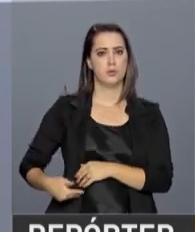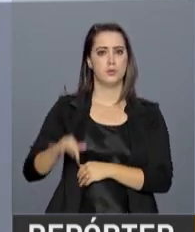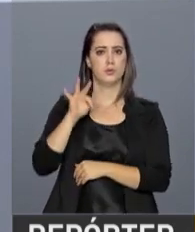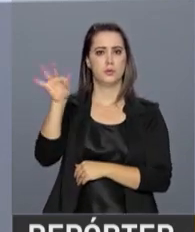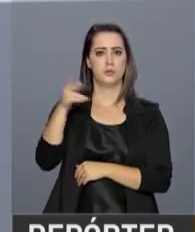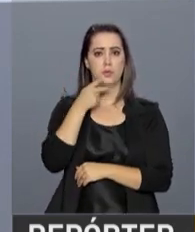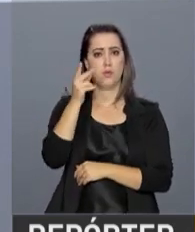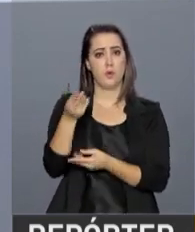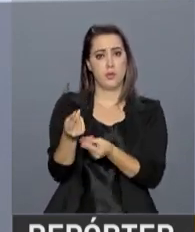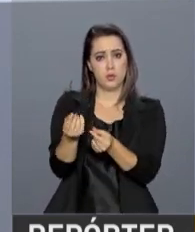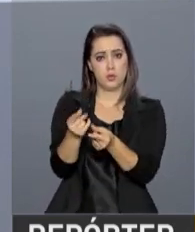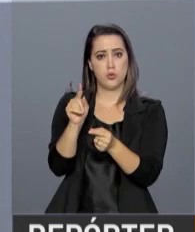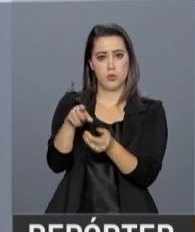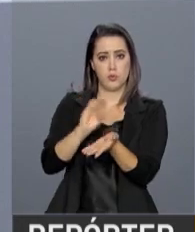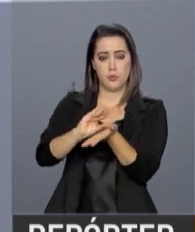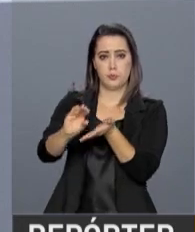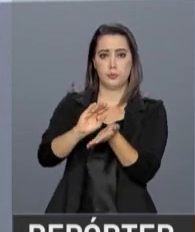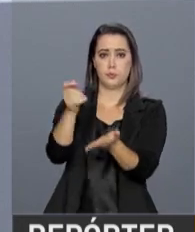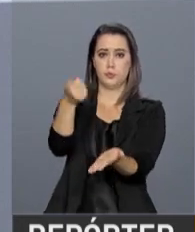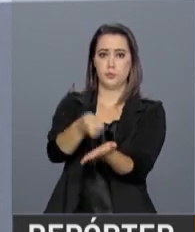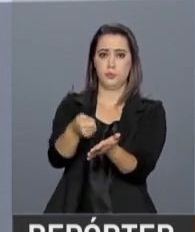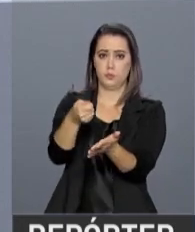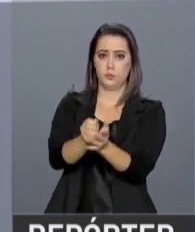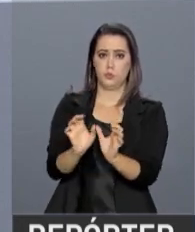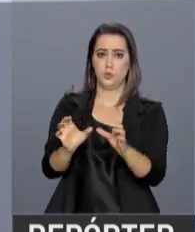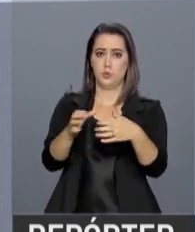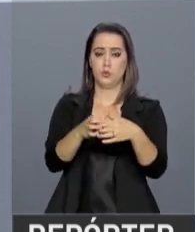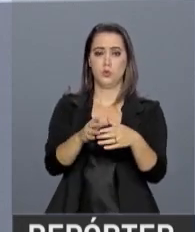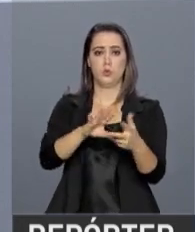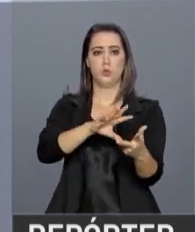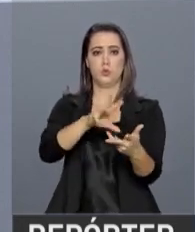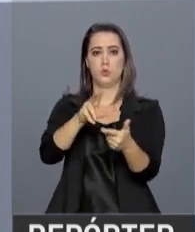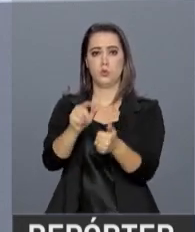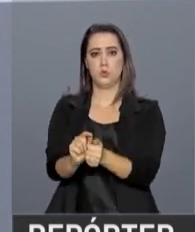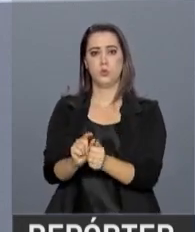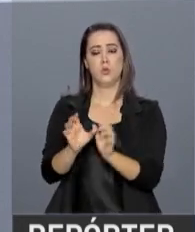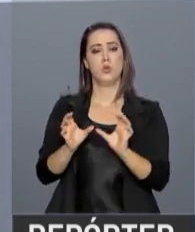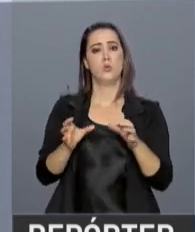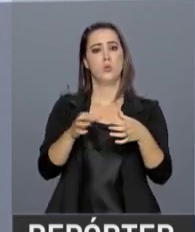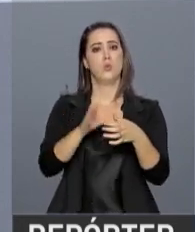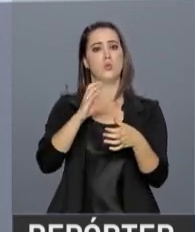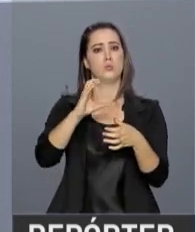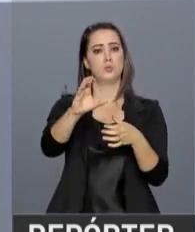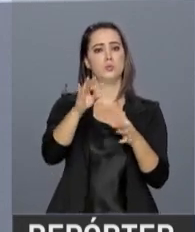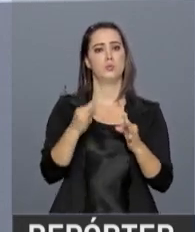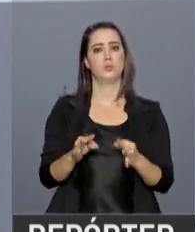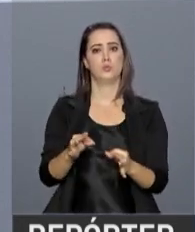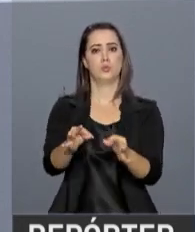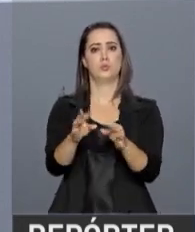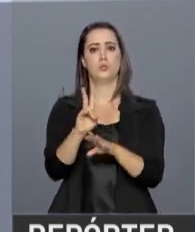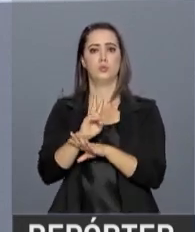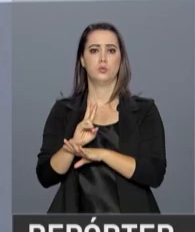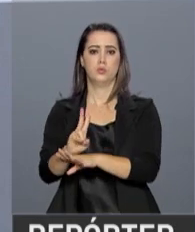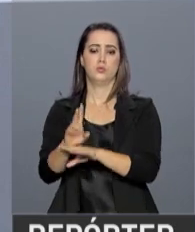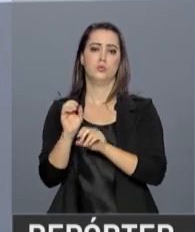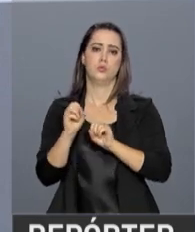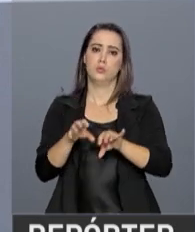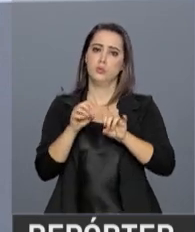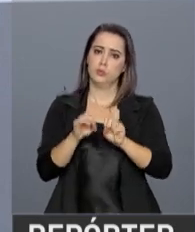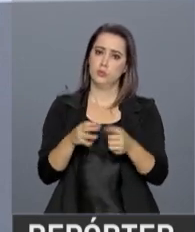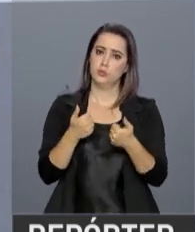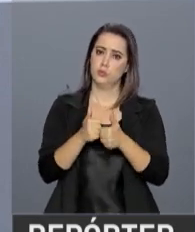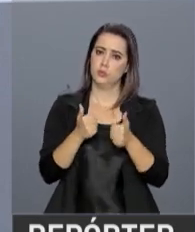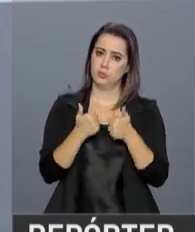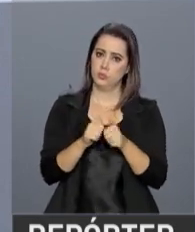Oliveira disse que esses recursos serão aplicados no pagamento a organismos internacionais e nas áreas de ciência e tecnologia,